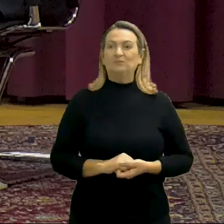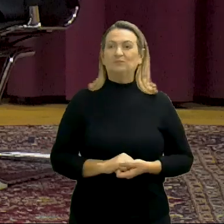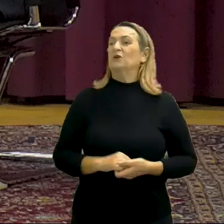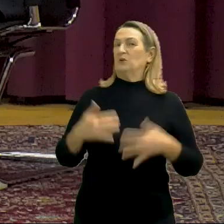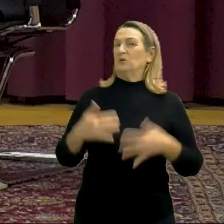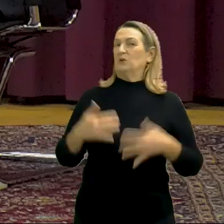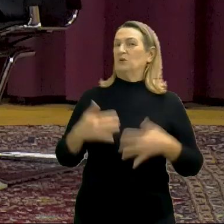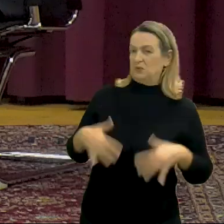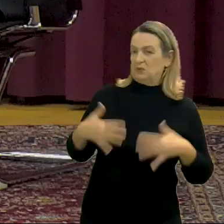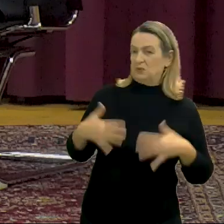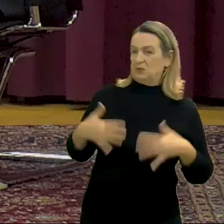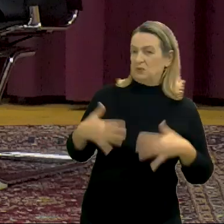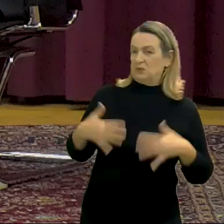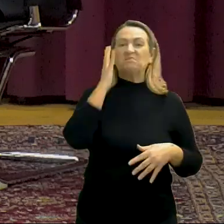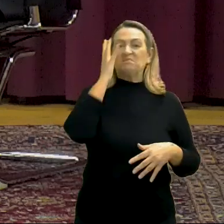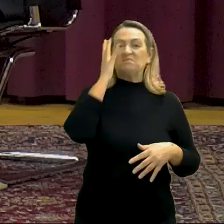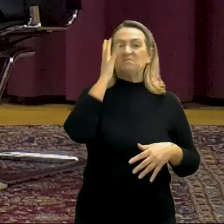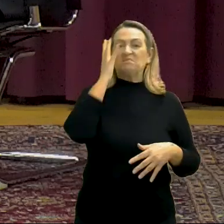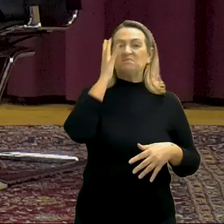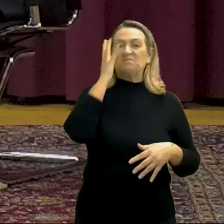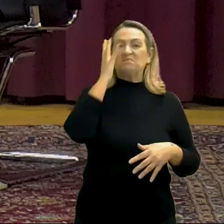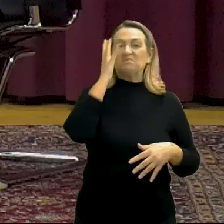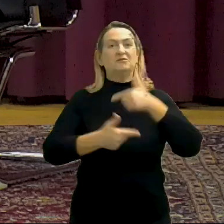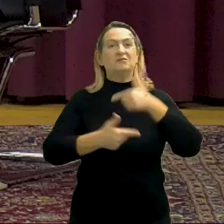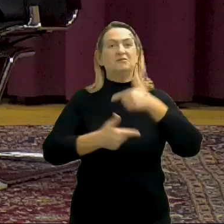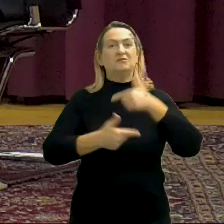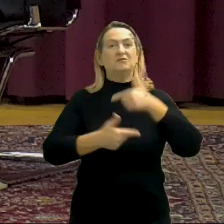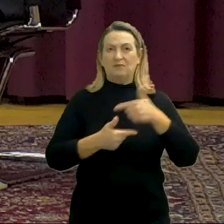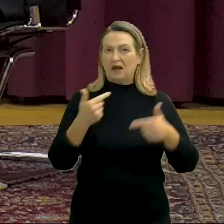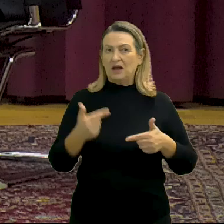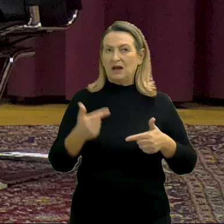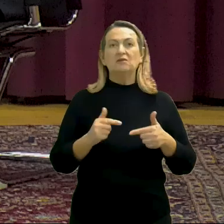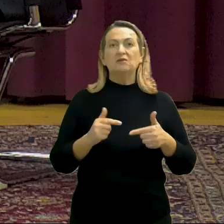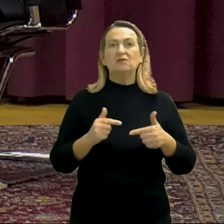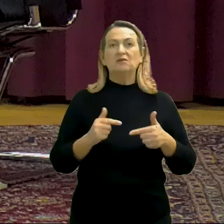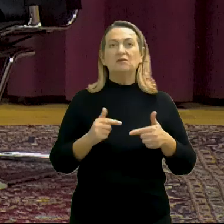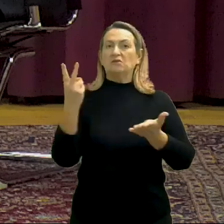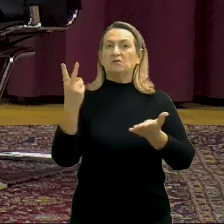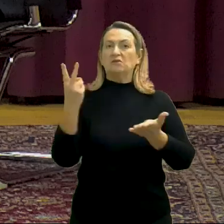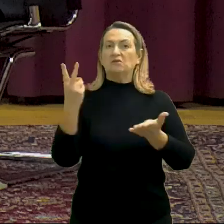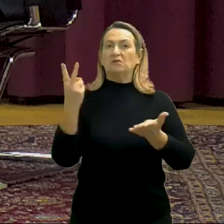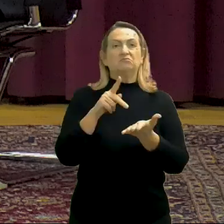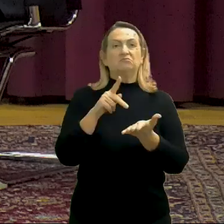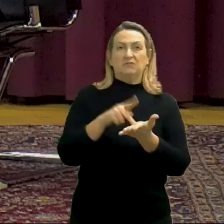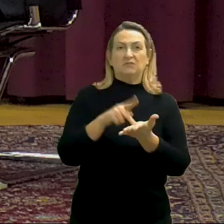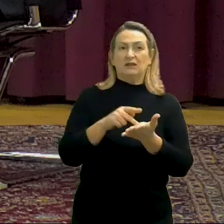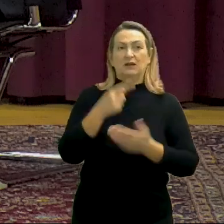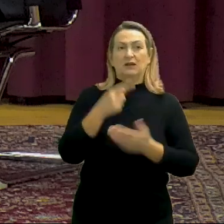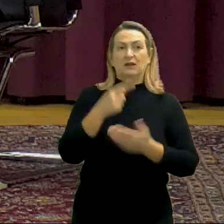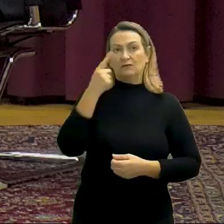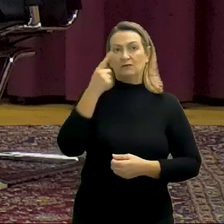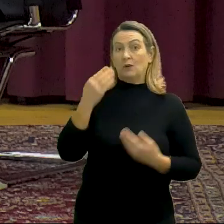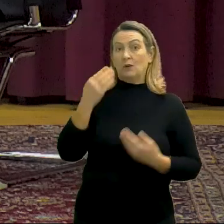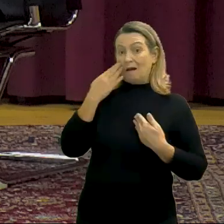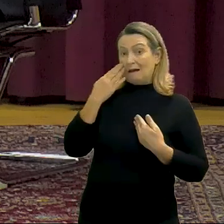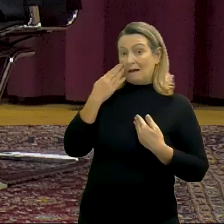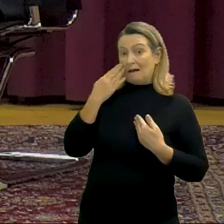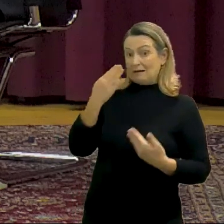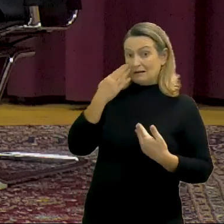temha exer sido a muito a contento O fica aqui um um registro de um agradecimento